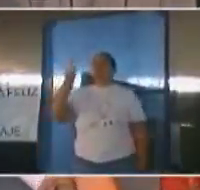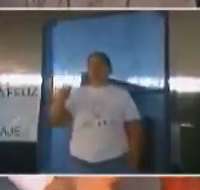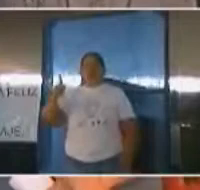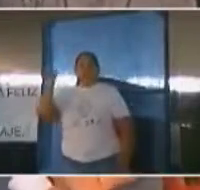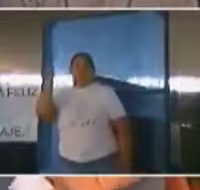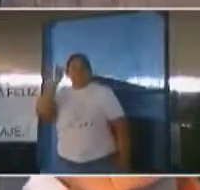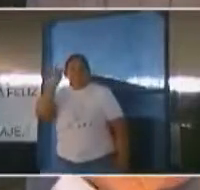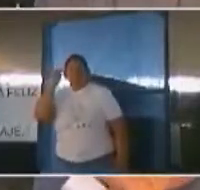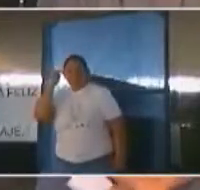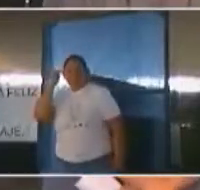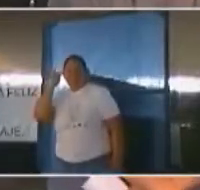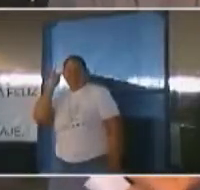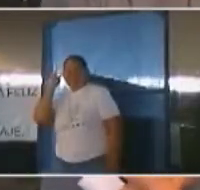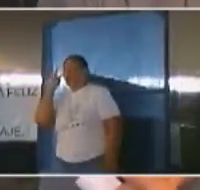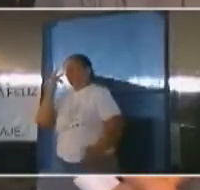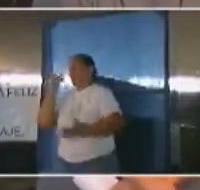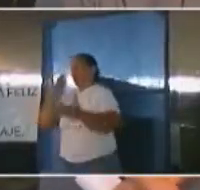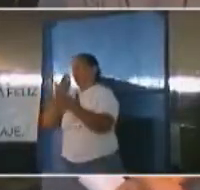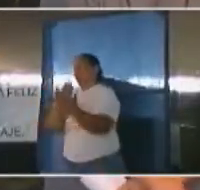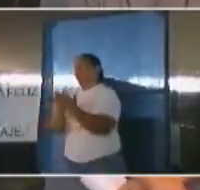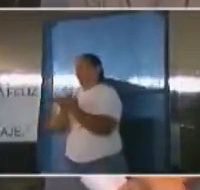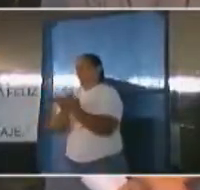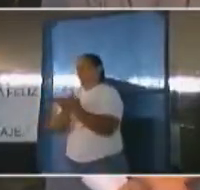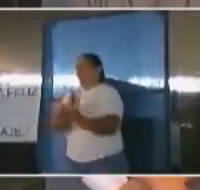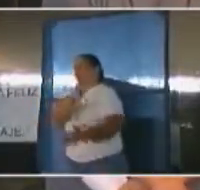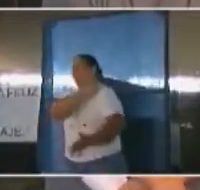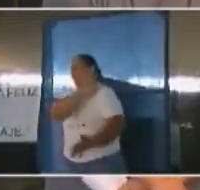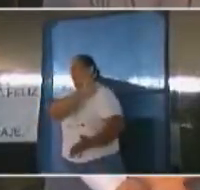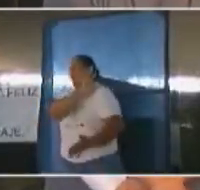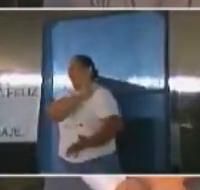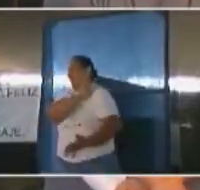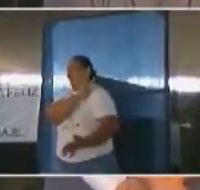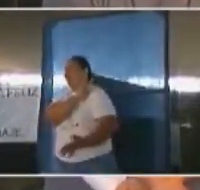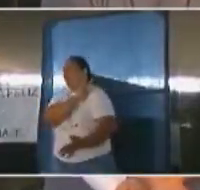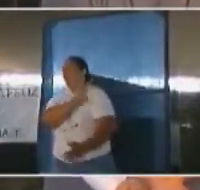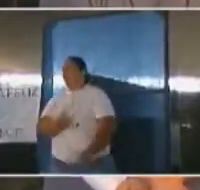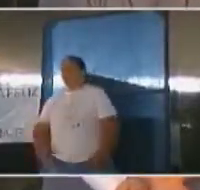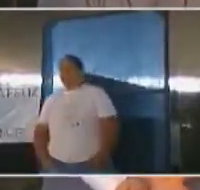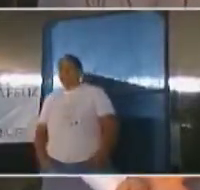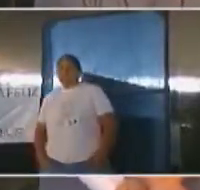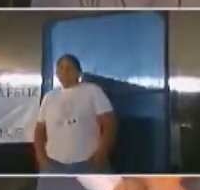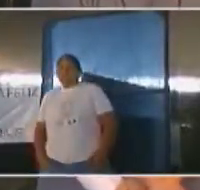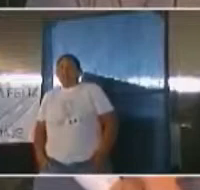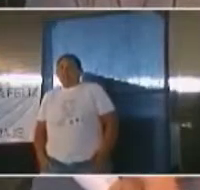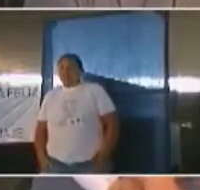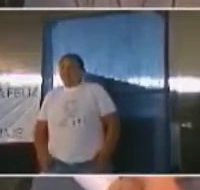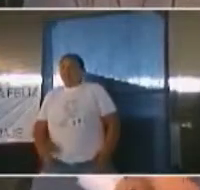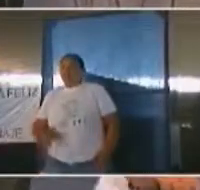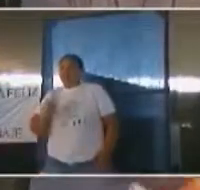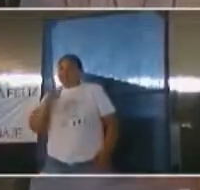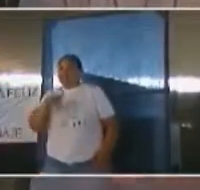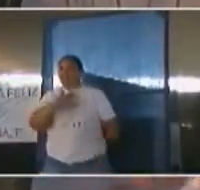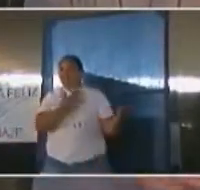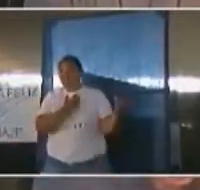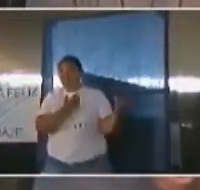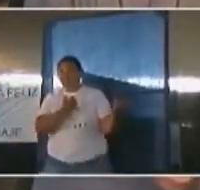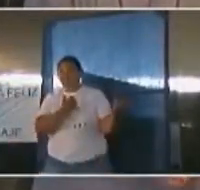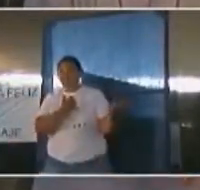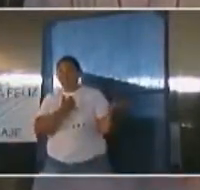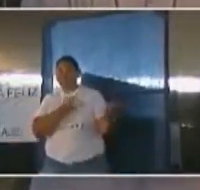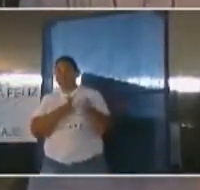Para mim, ser geração é realmente viver o Evangelho,